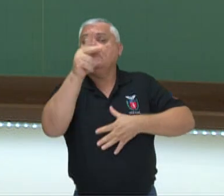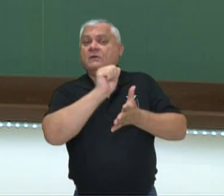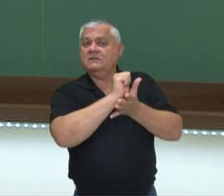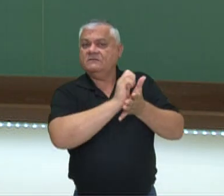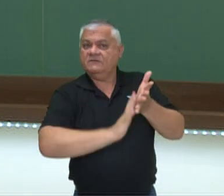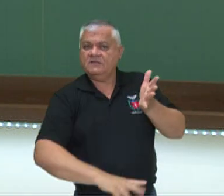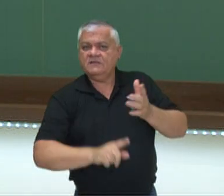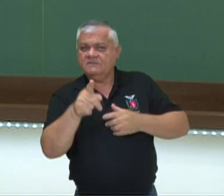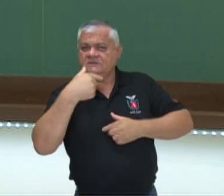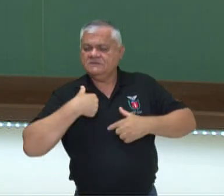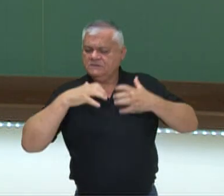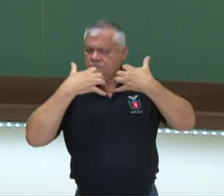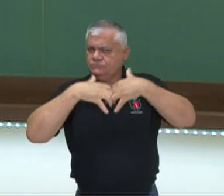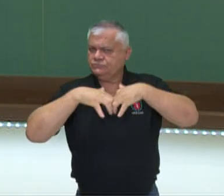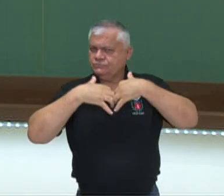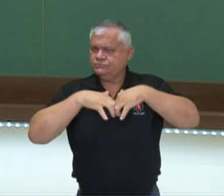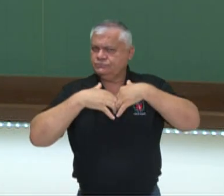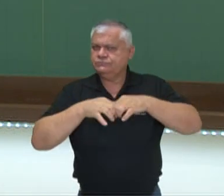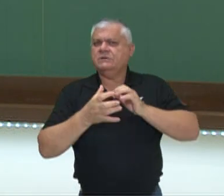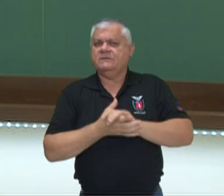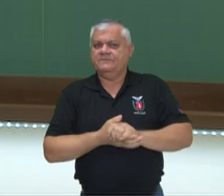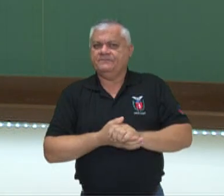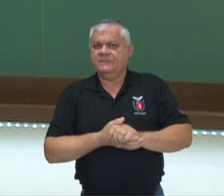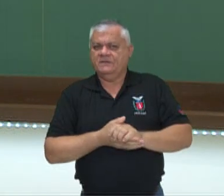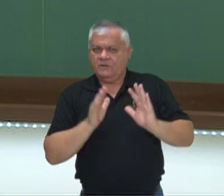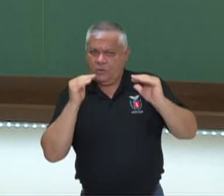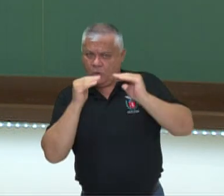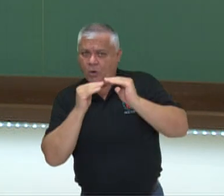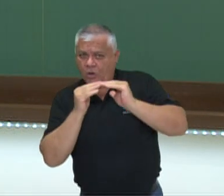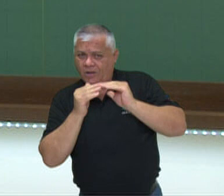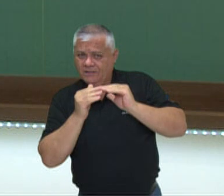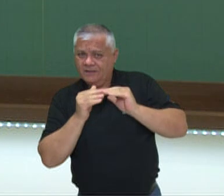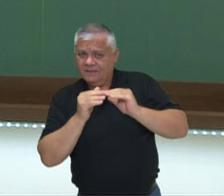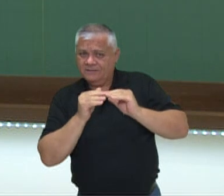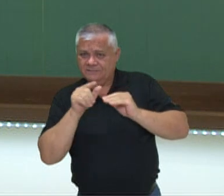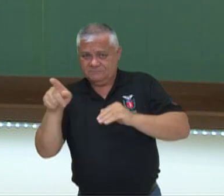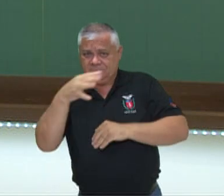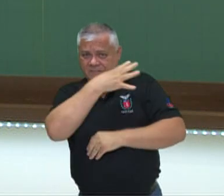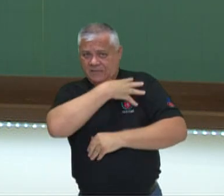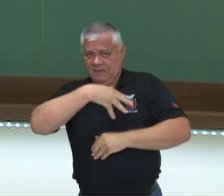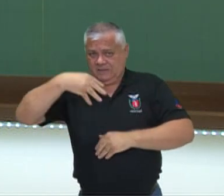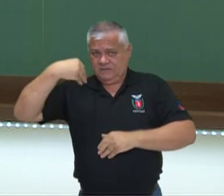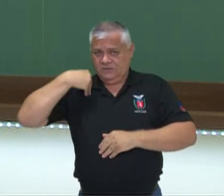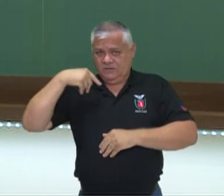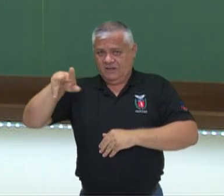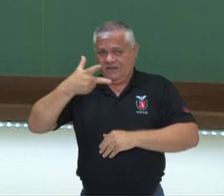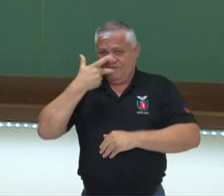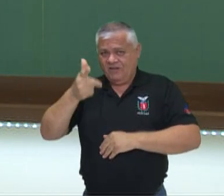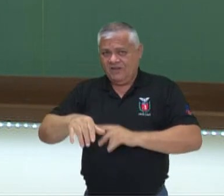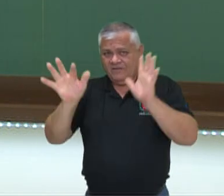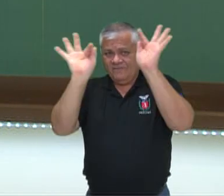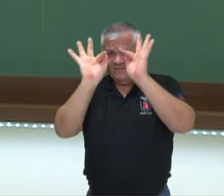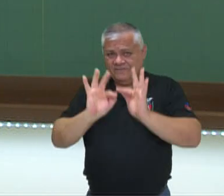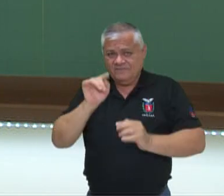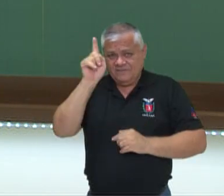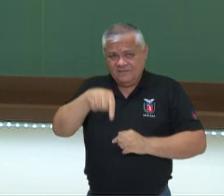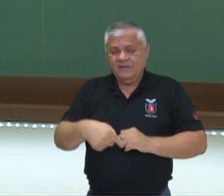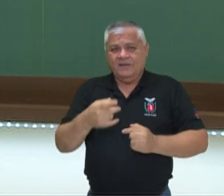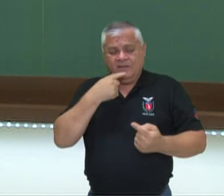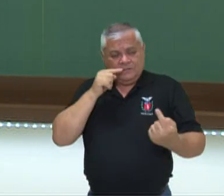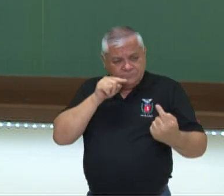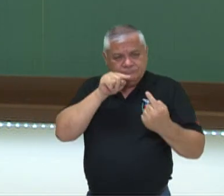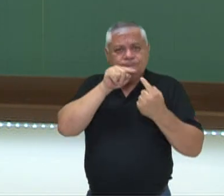você refletir um pouquinho sobre isso. Você concorda com essa ideia de Aristóteles de que a felicidade é então